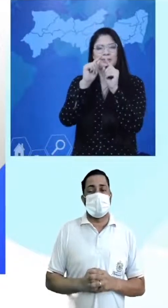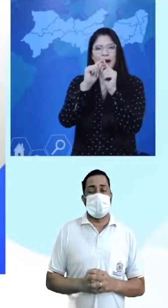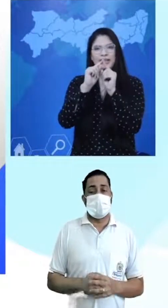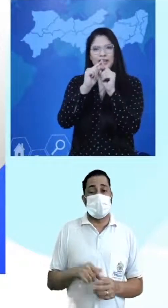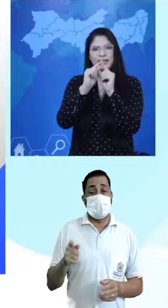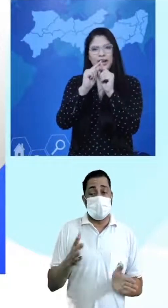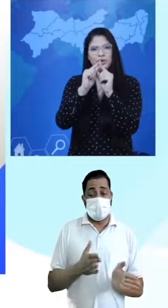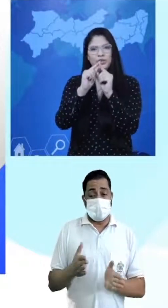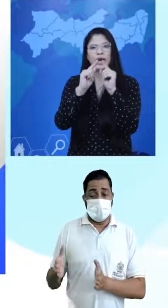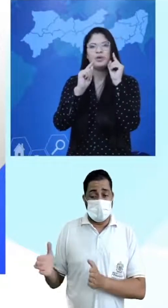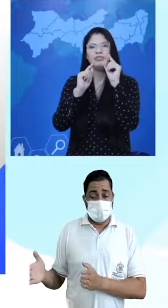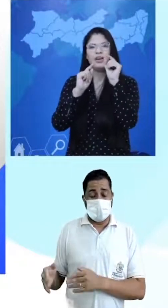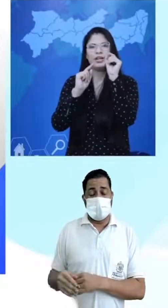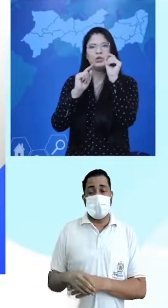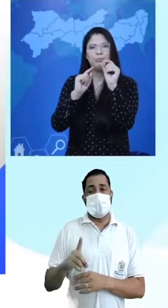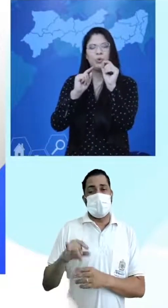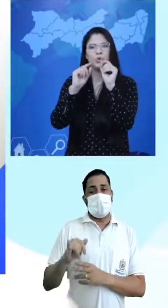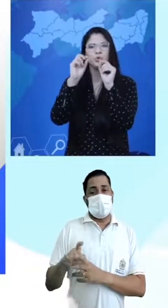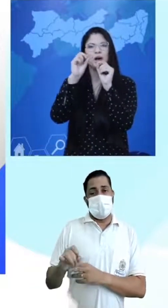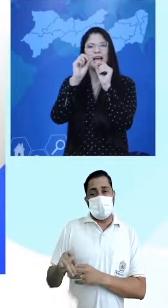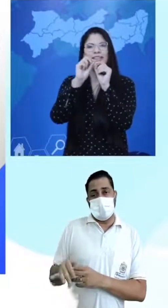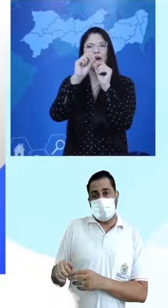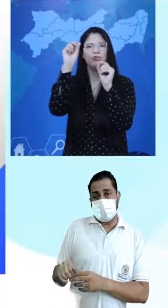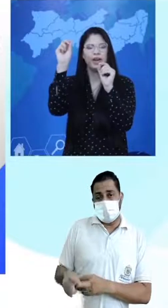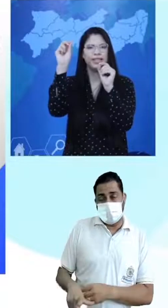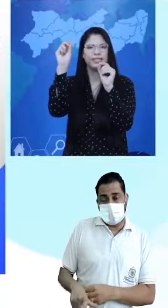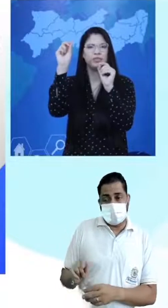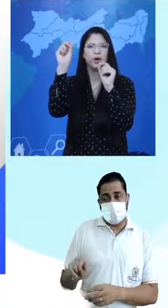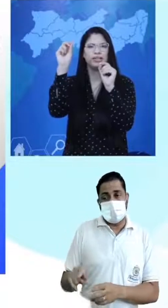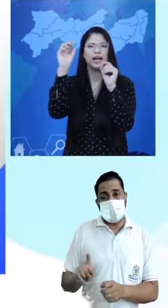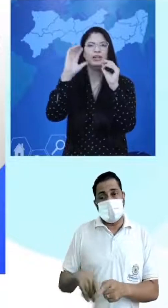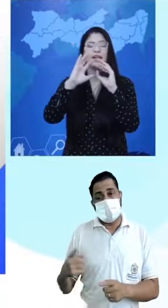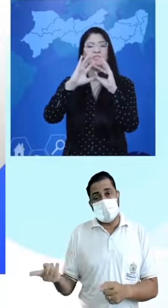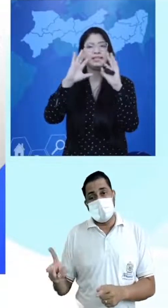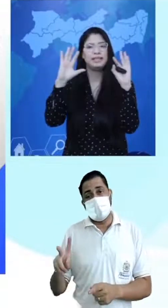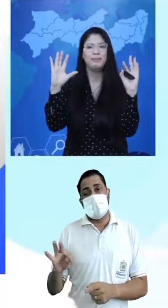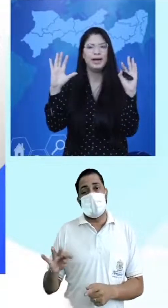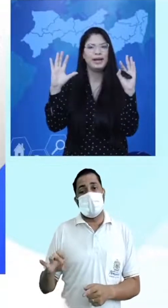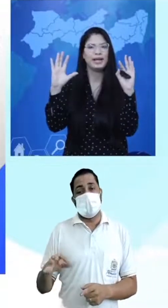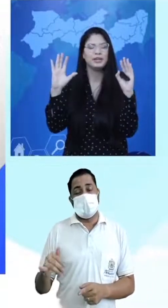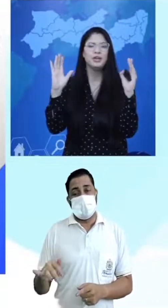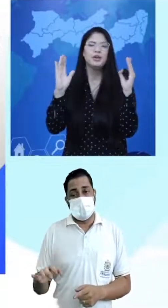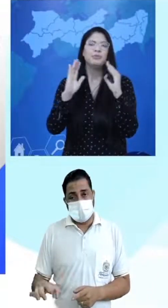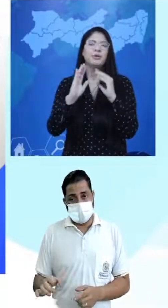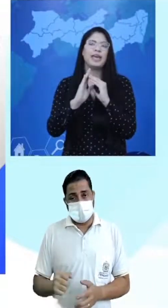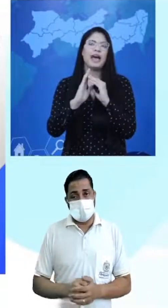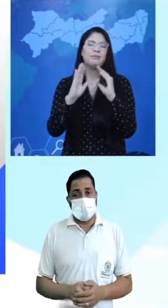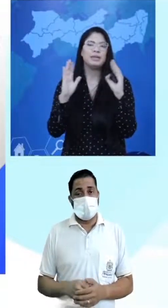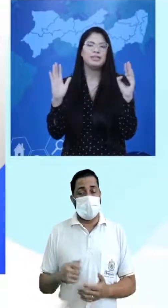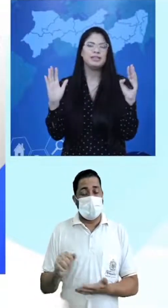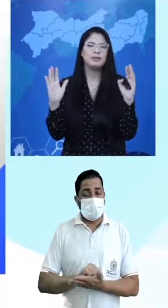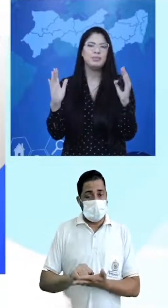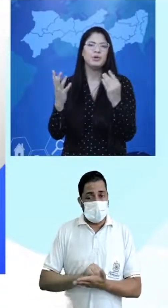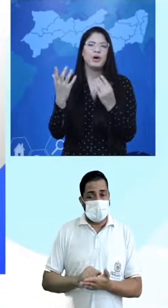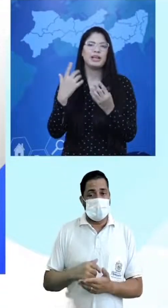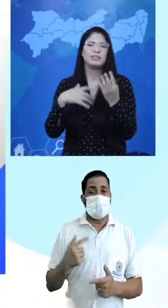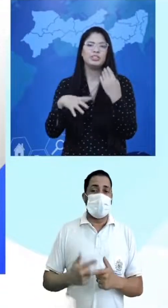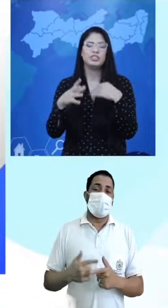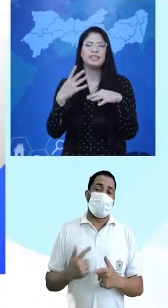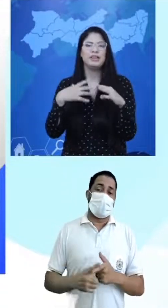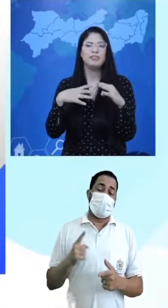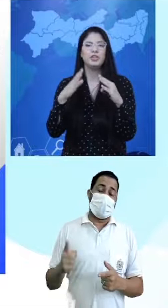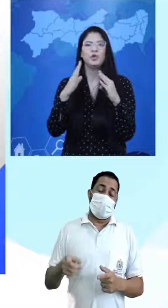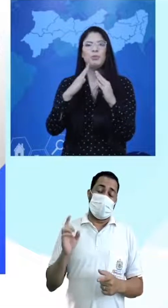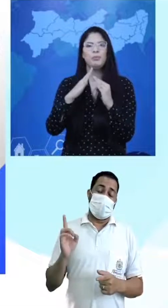essa parte da diagonal que vai do ponto até o vértice do quadrado, ela vai ser apagada, porque a princípio ela só